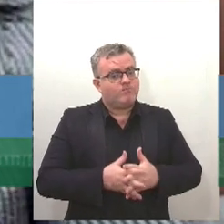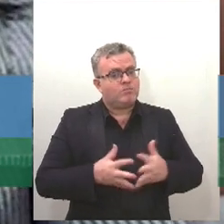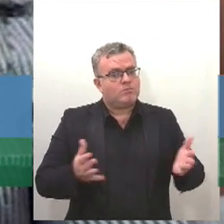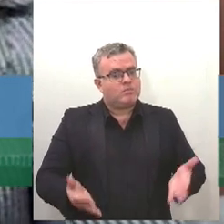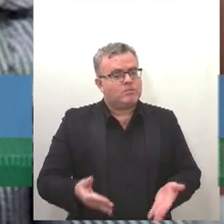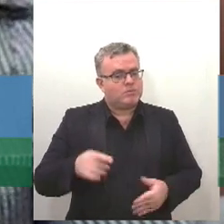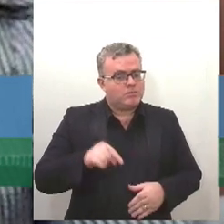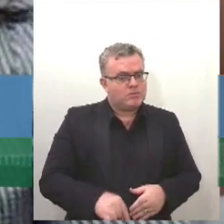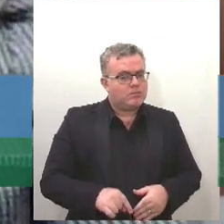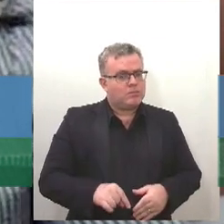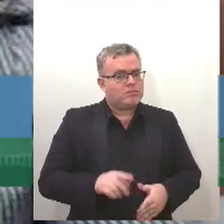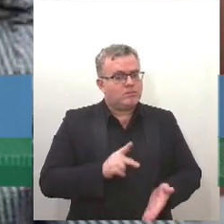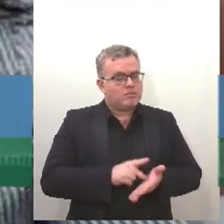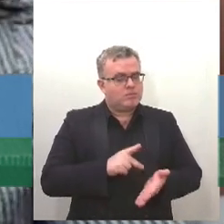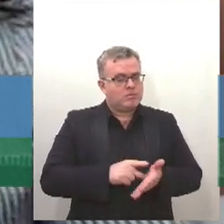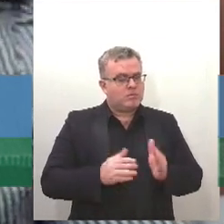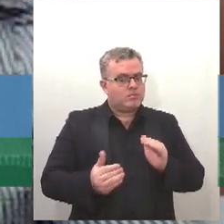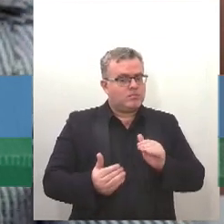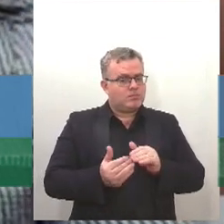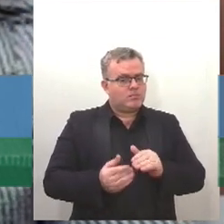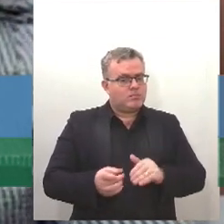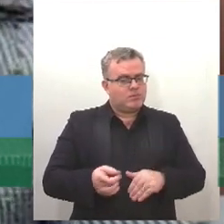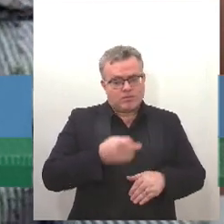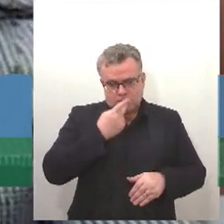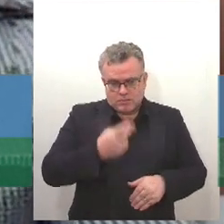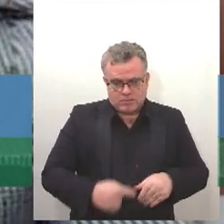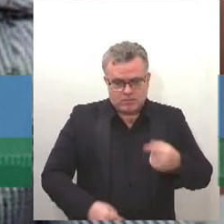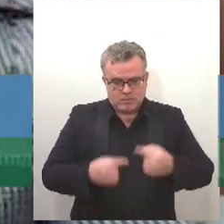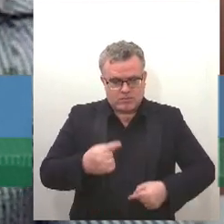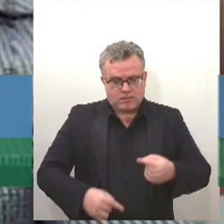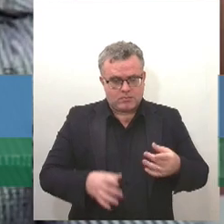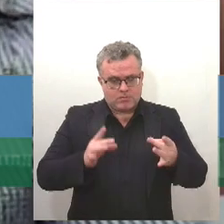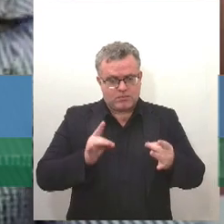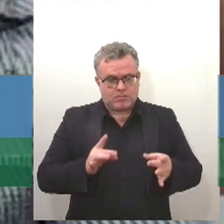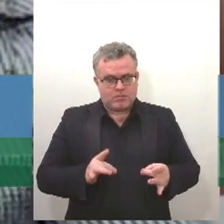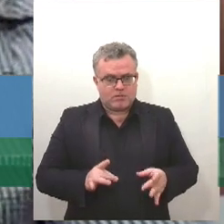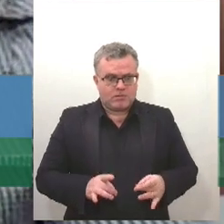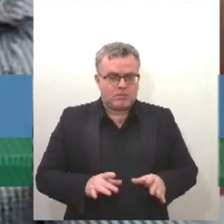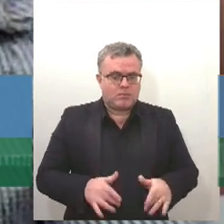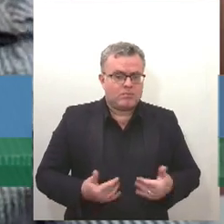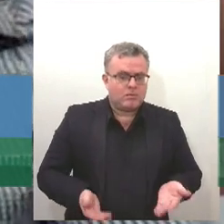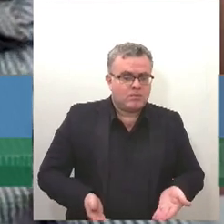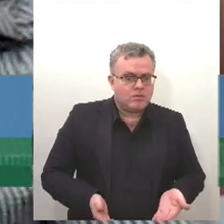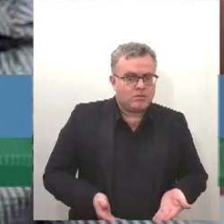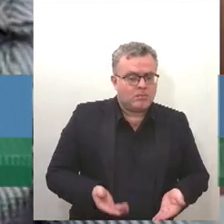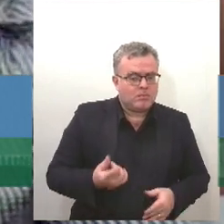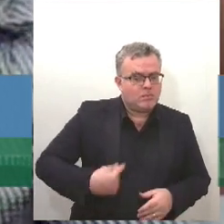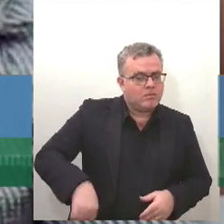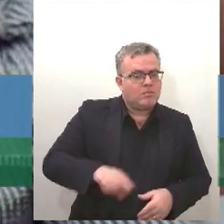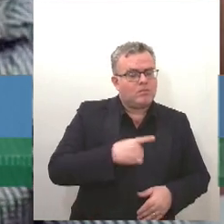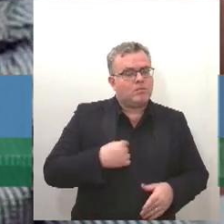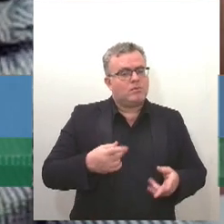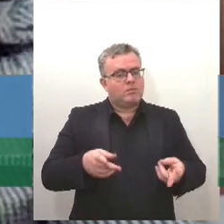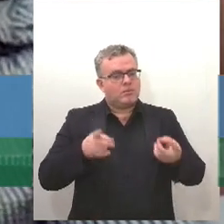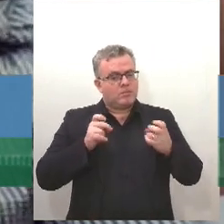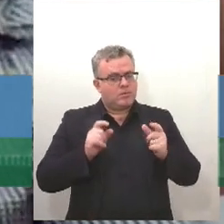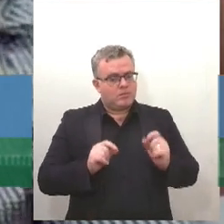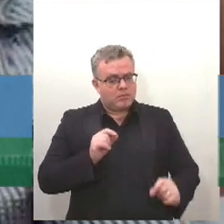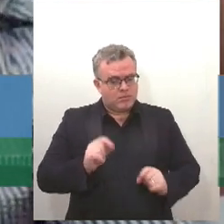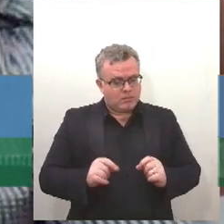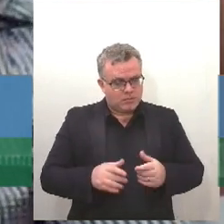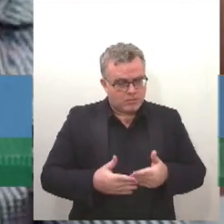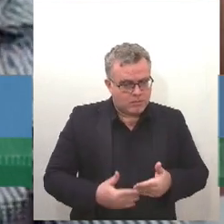o professor falou de fazer uma análise muito criteriosa mas o que nós temos hoje é que ele vai incidir sobre bens e